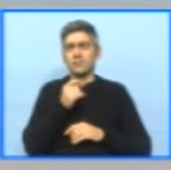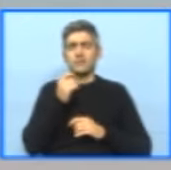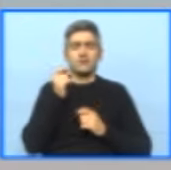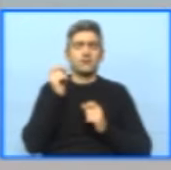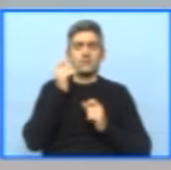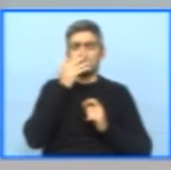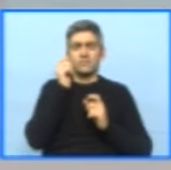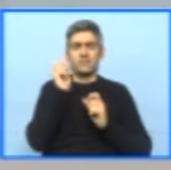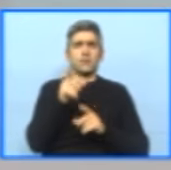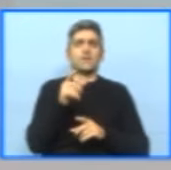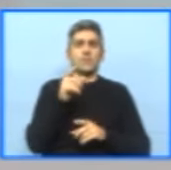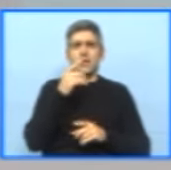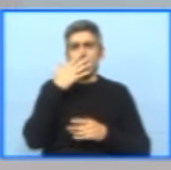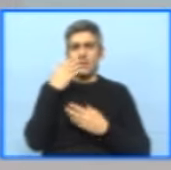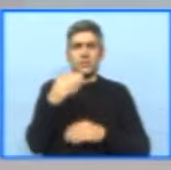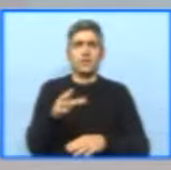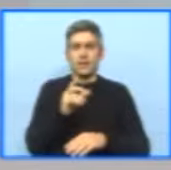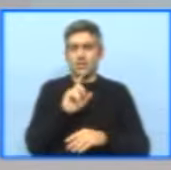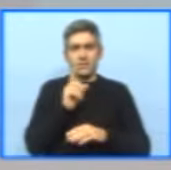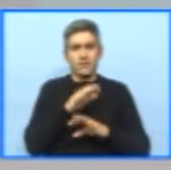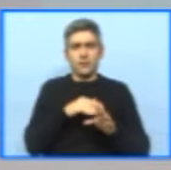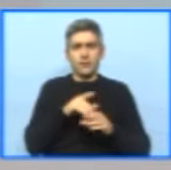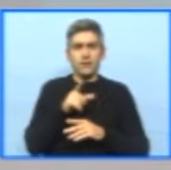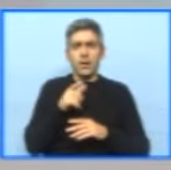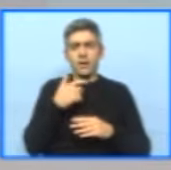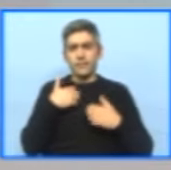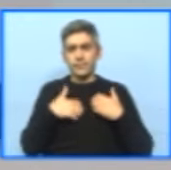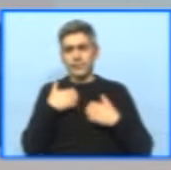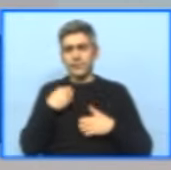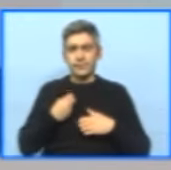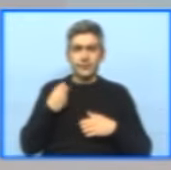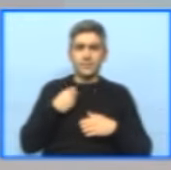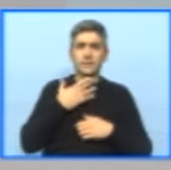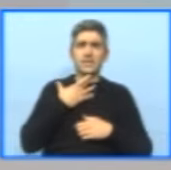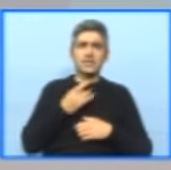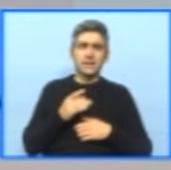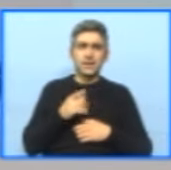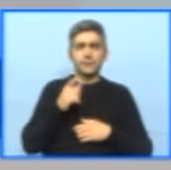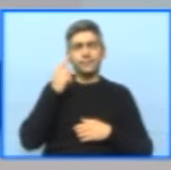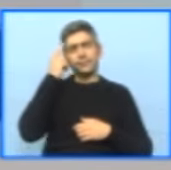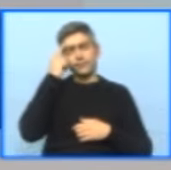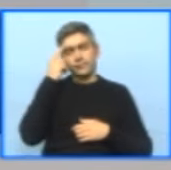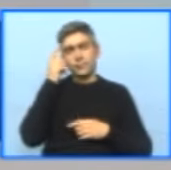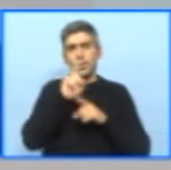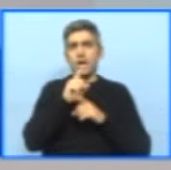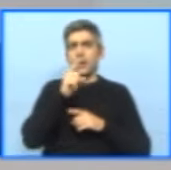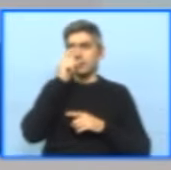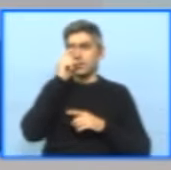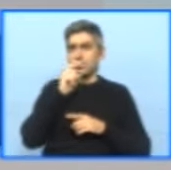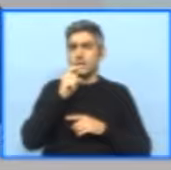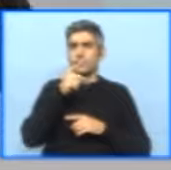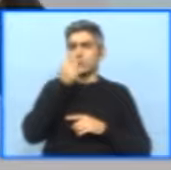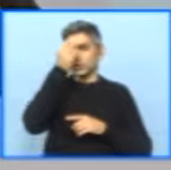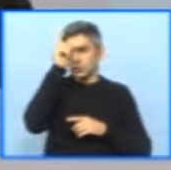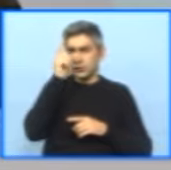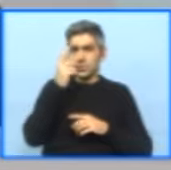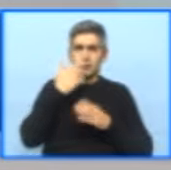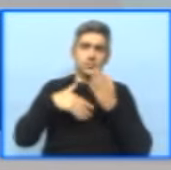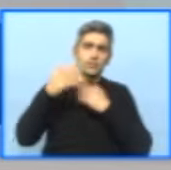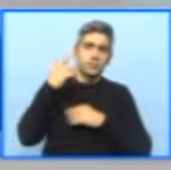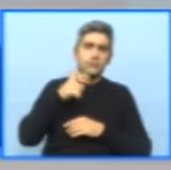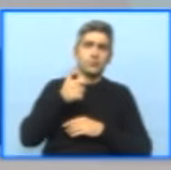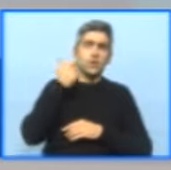é? De facto, eles atormentados com a sede são levados a lembrar o seu passado, que estavam melhores no